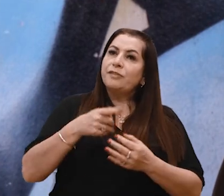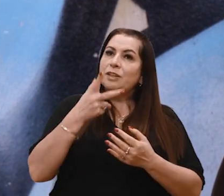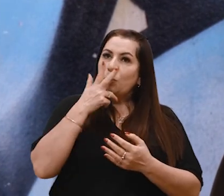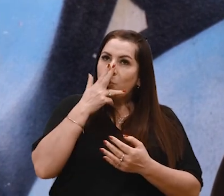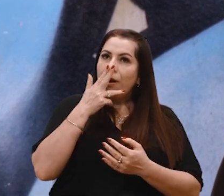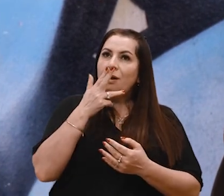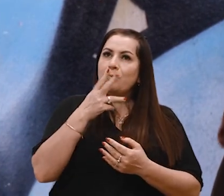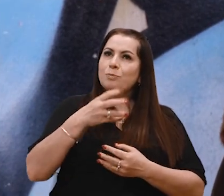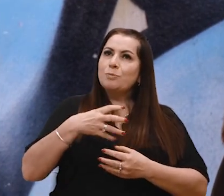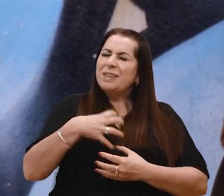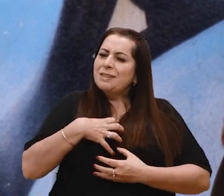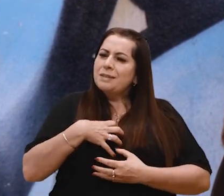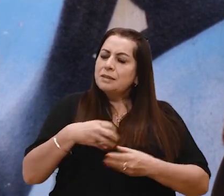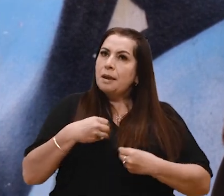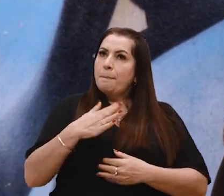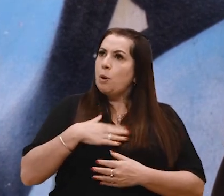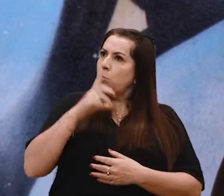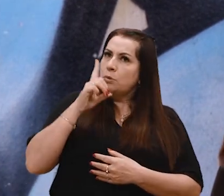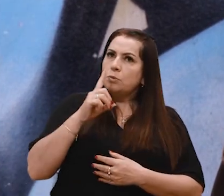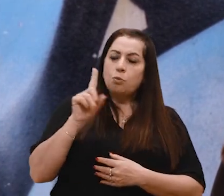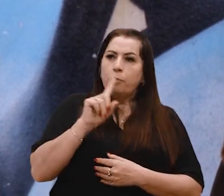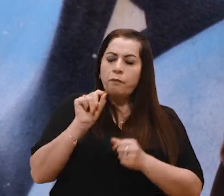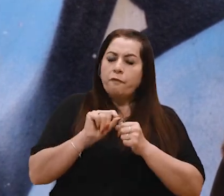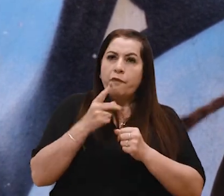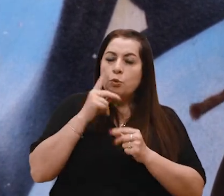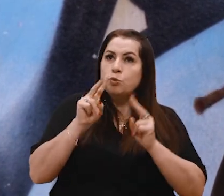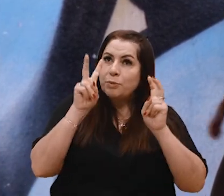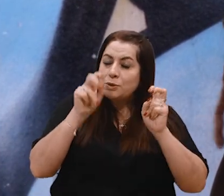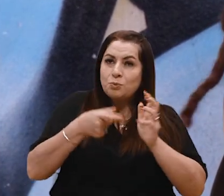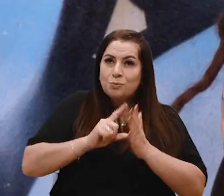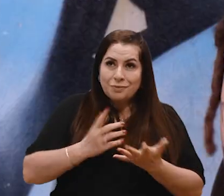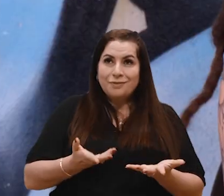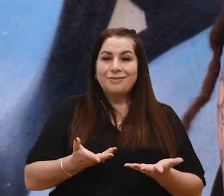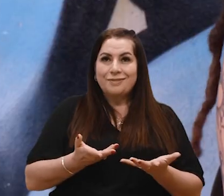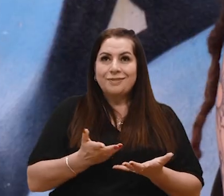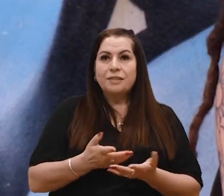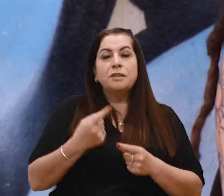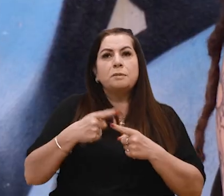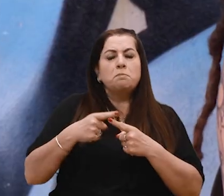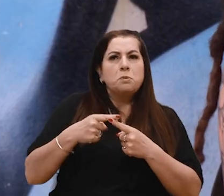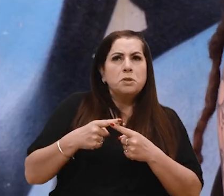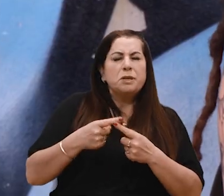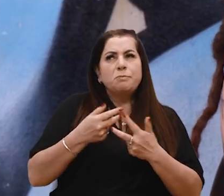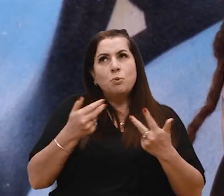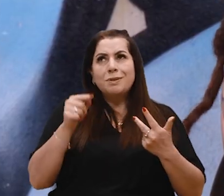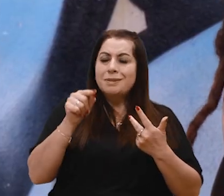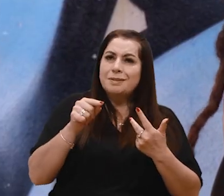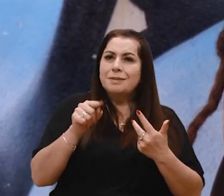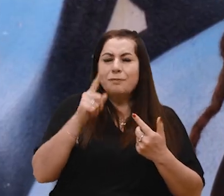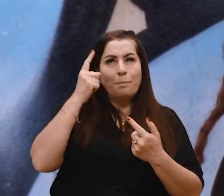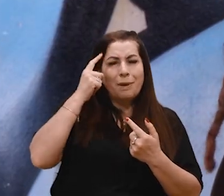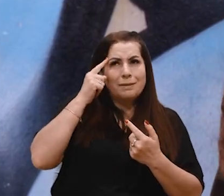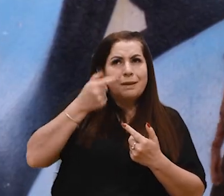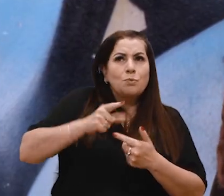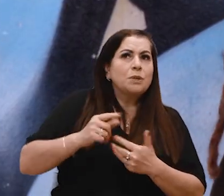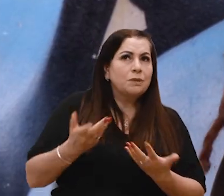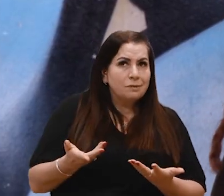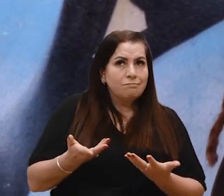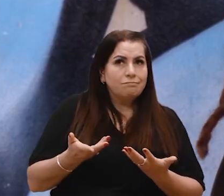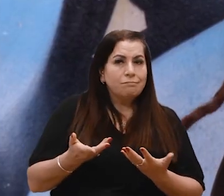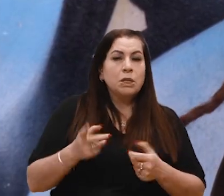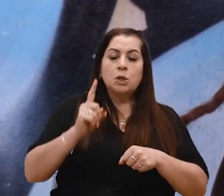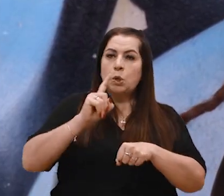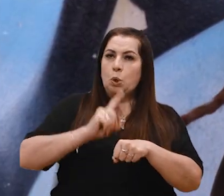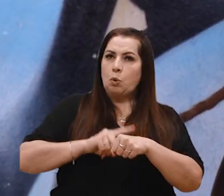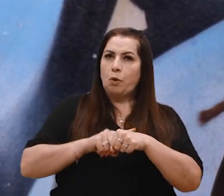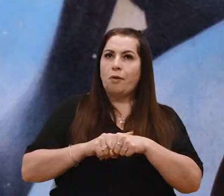projeto, eu tive exatamente essa mesma sensação. Meu Deus, como é que a gente não falou sobre isso antes? Por que algo assim não foi